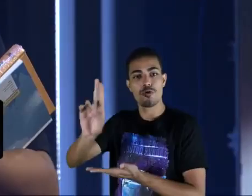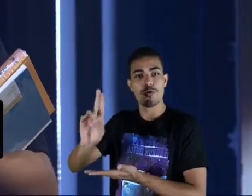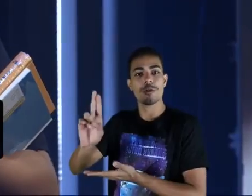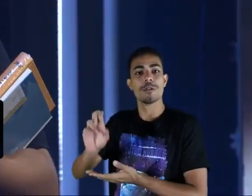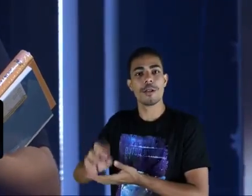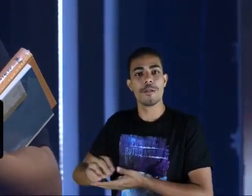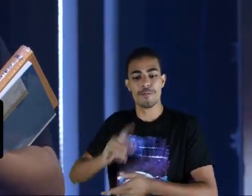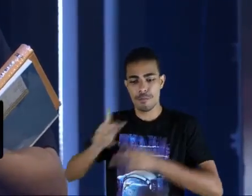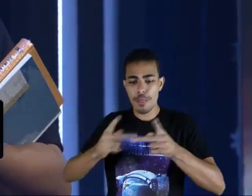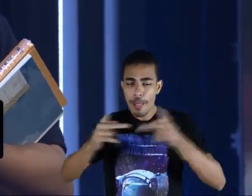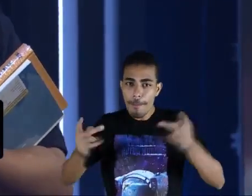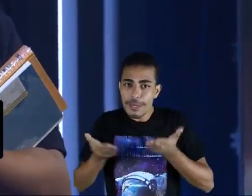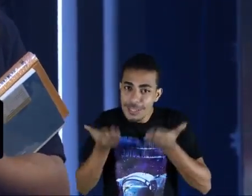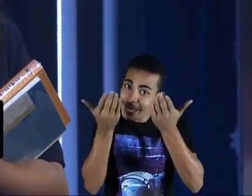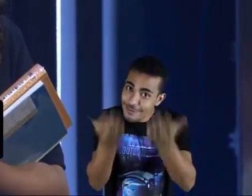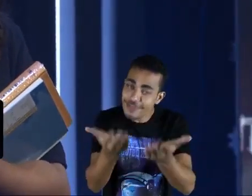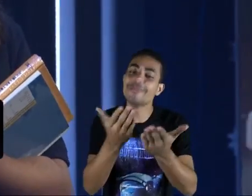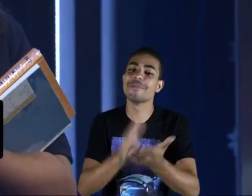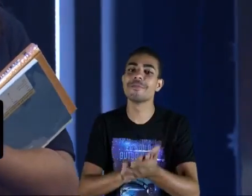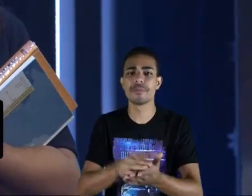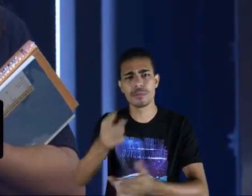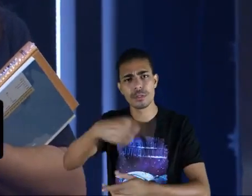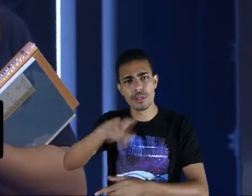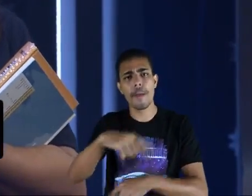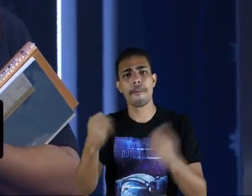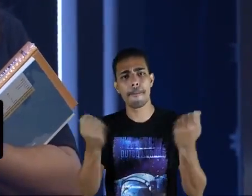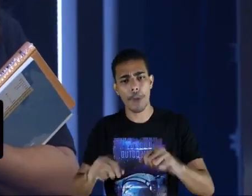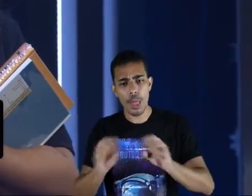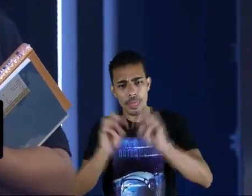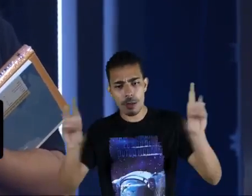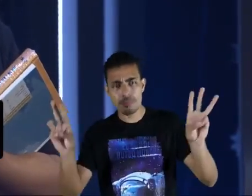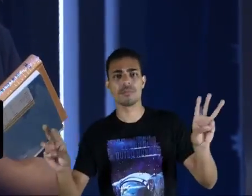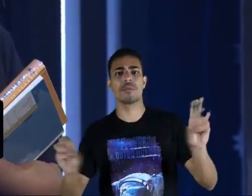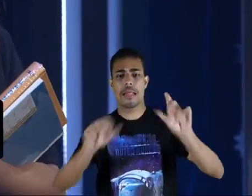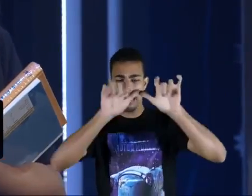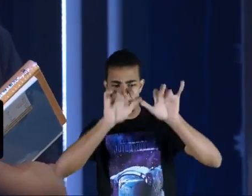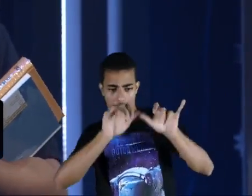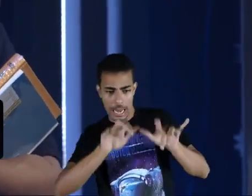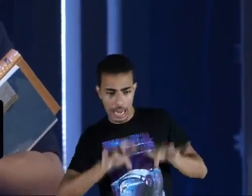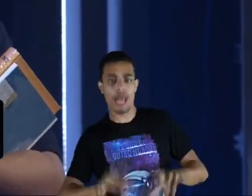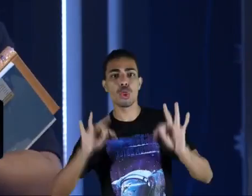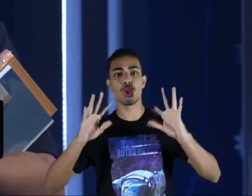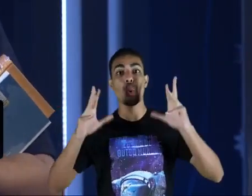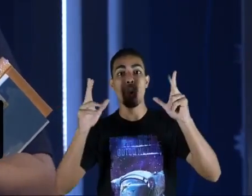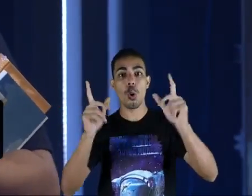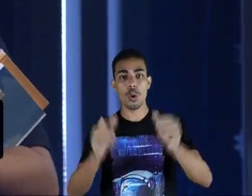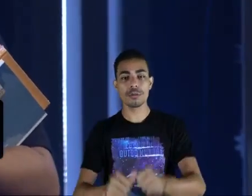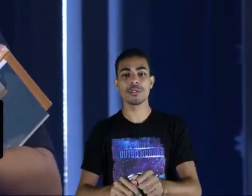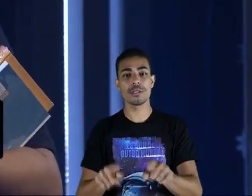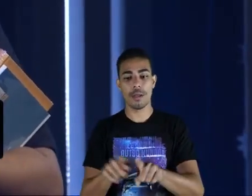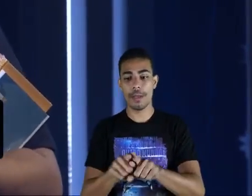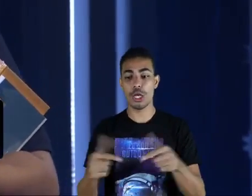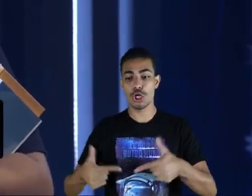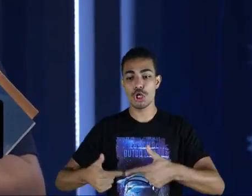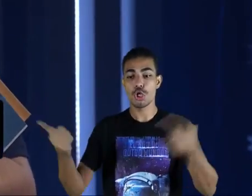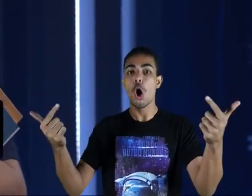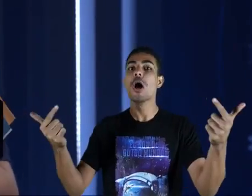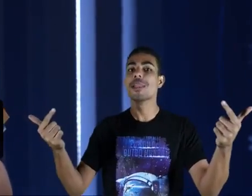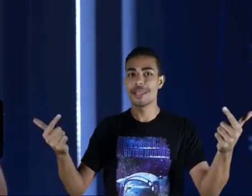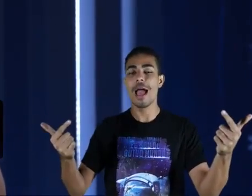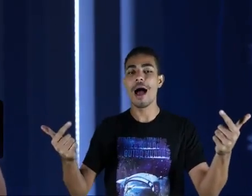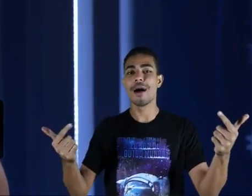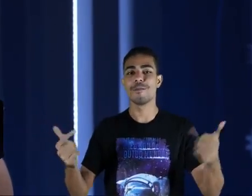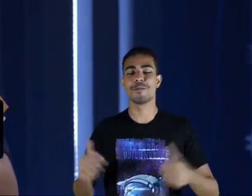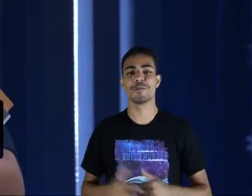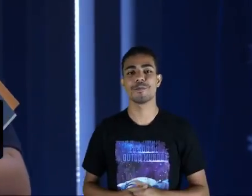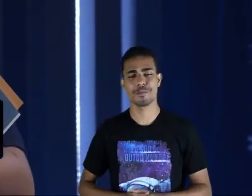poder presentear você. E aí você entra lá, coloca ali os seus dados, nós vamos sortear pessoas para ganharem essas